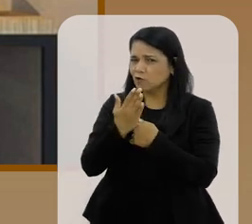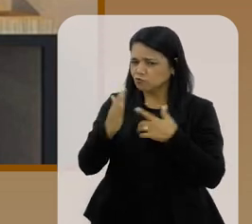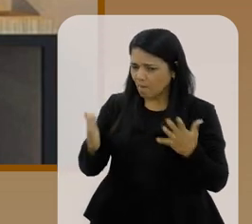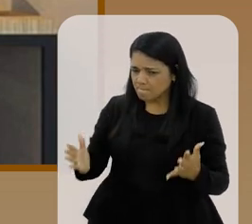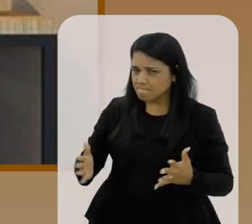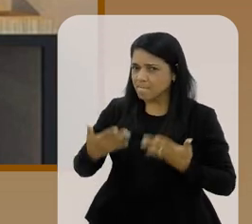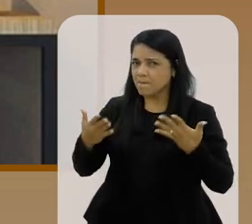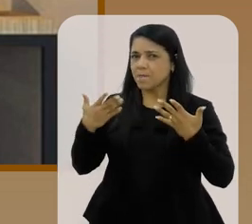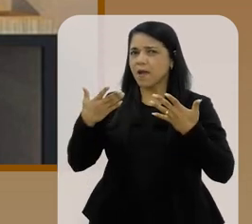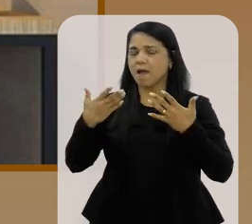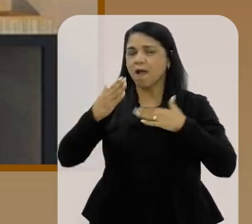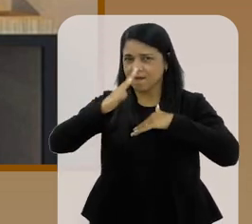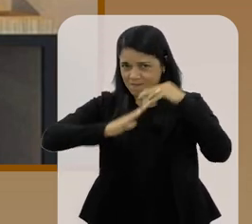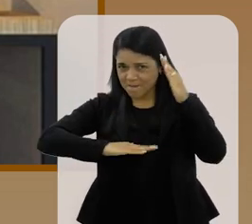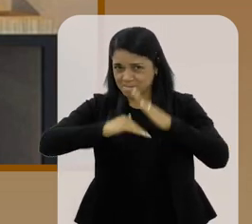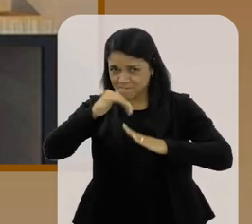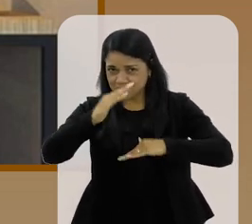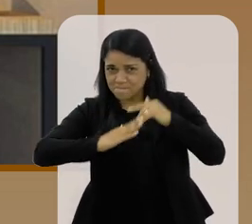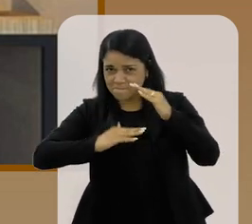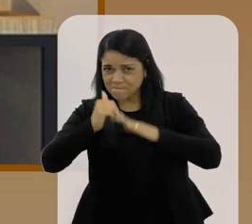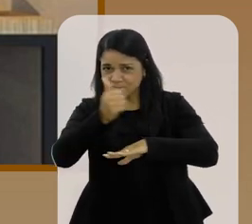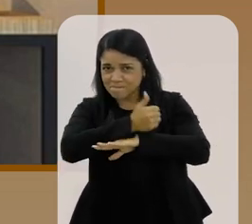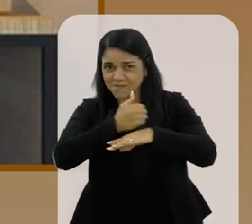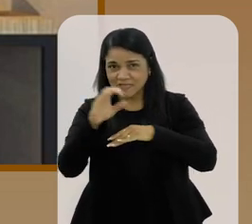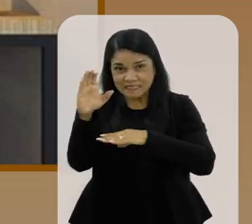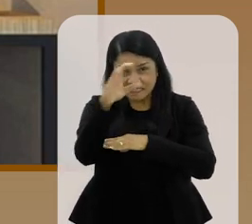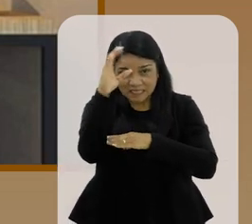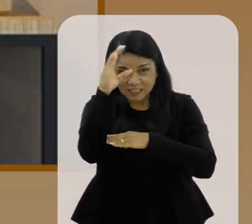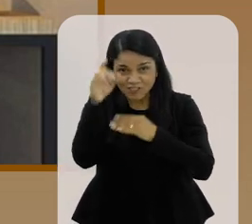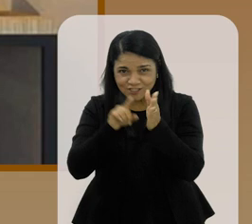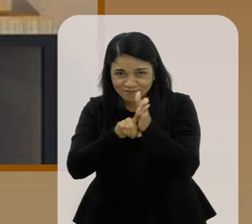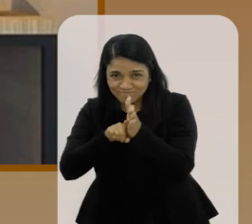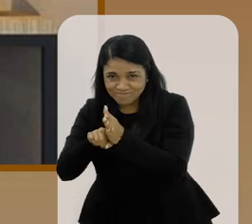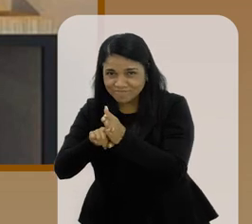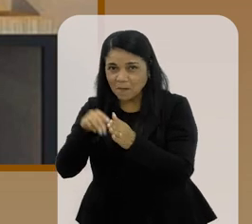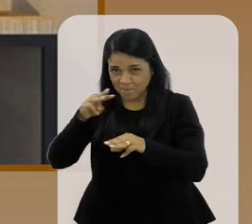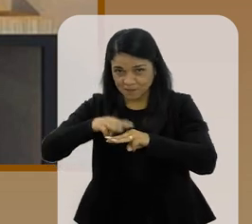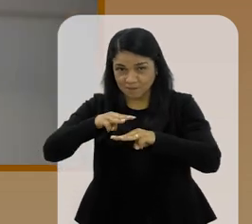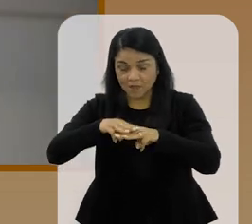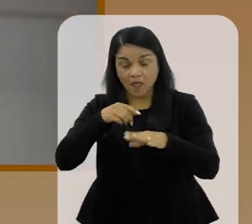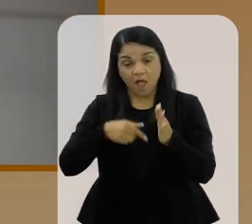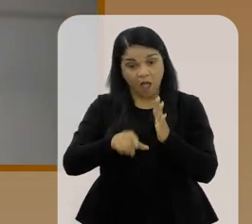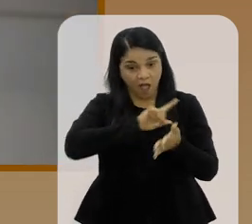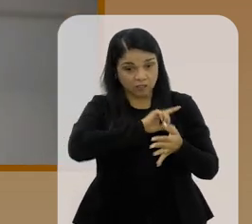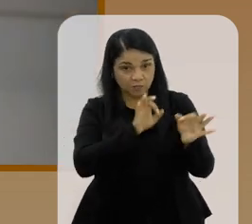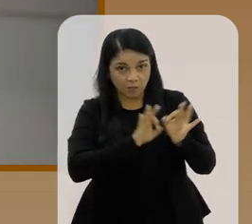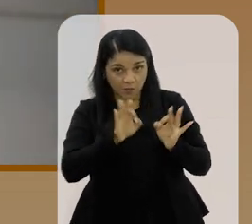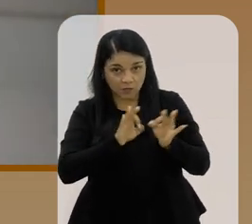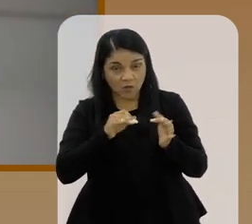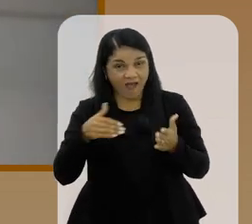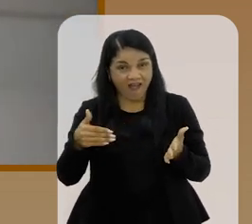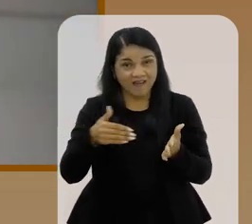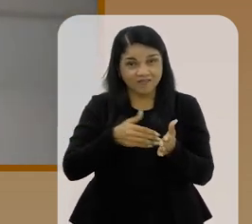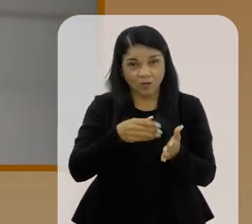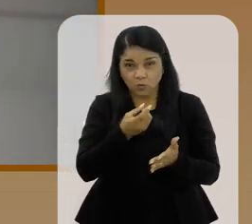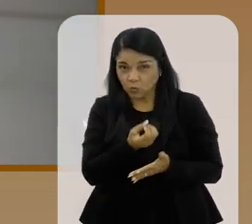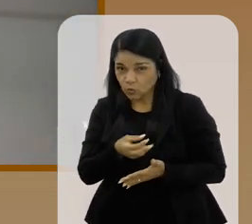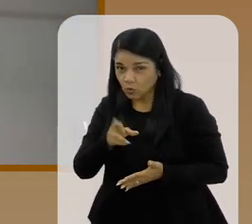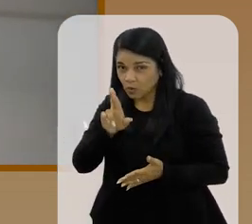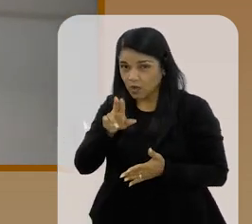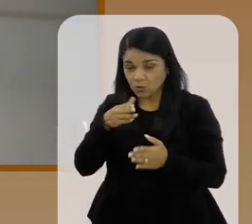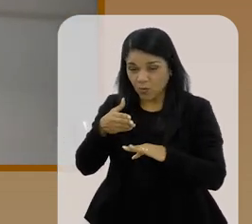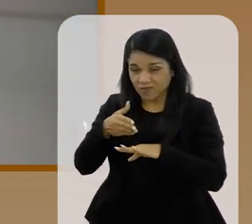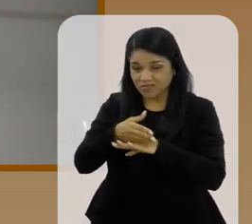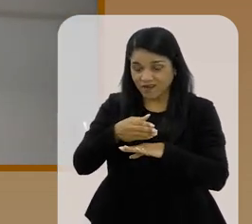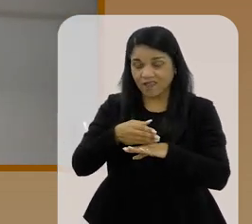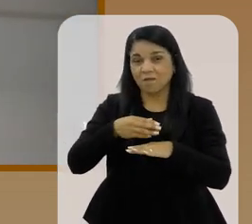a impulsionar a sua carreira como um cientista matemático? Bom, toda a minha preparação até o doutorado, então eu